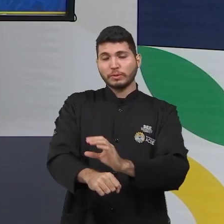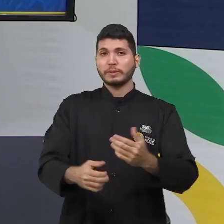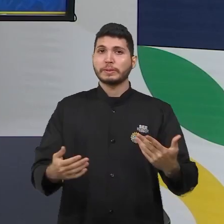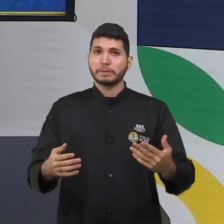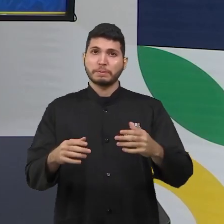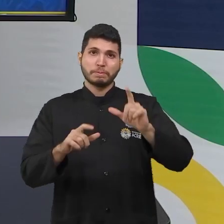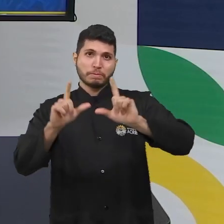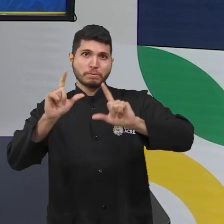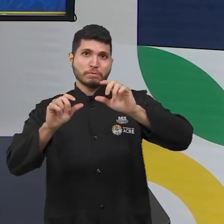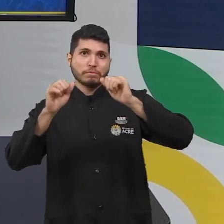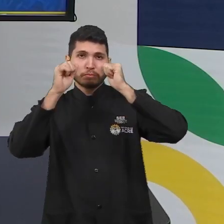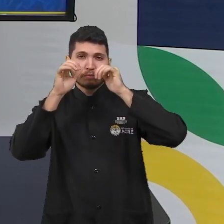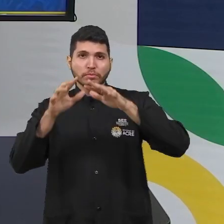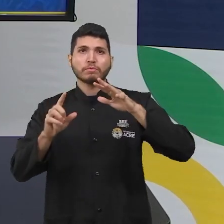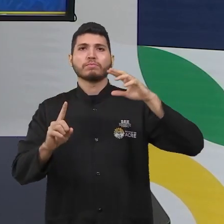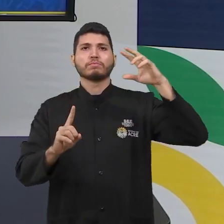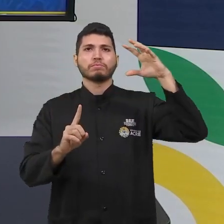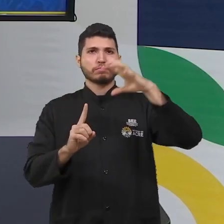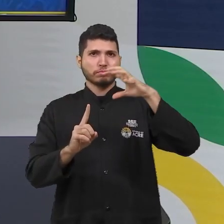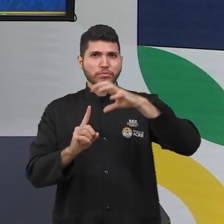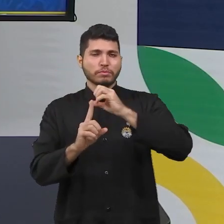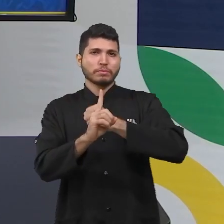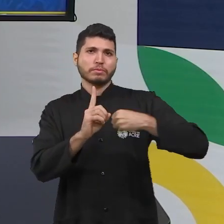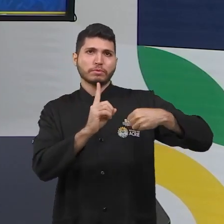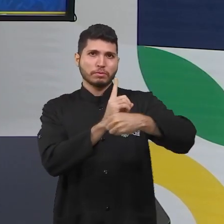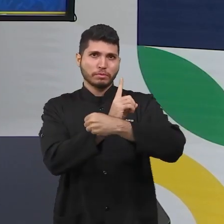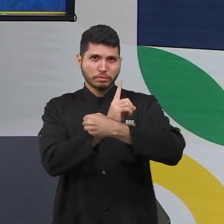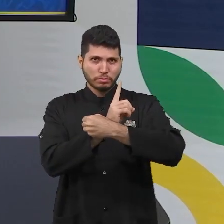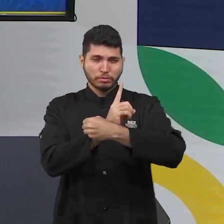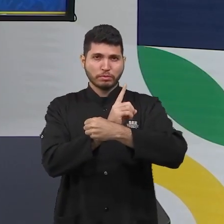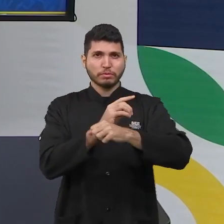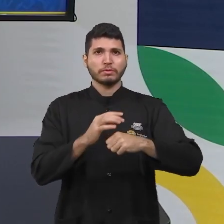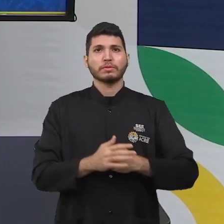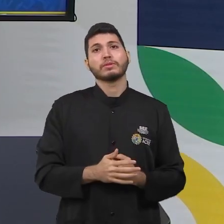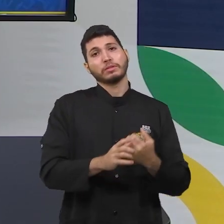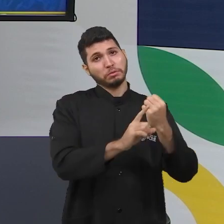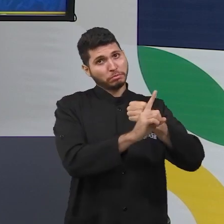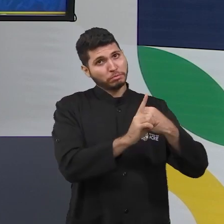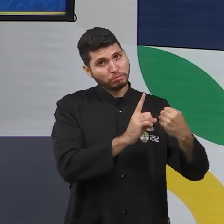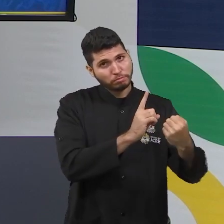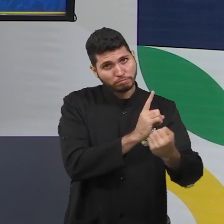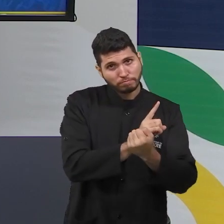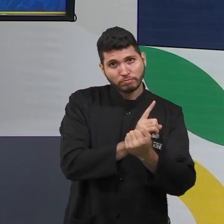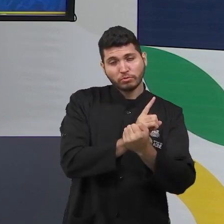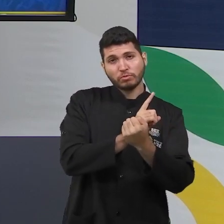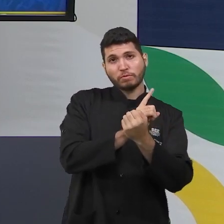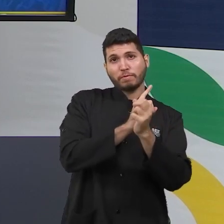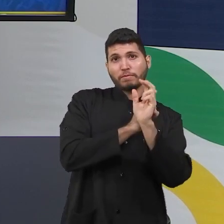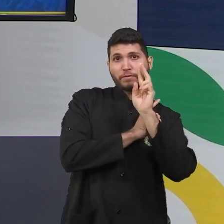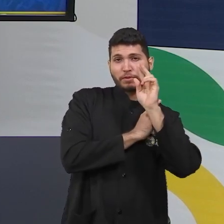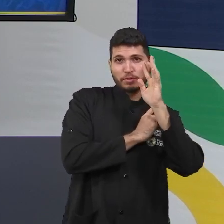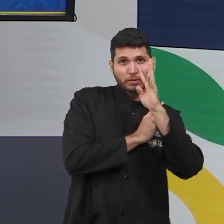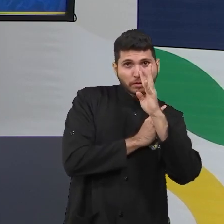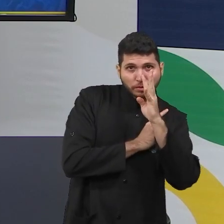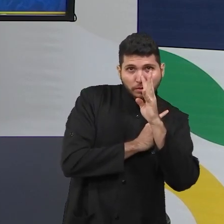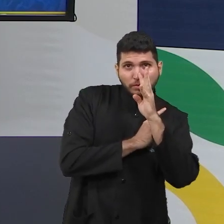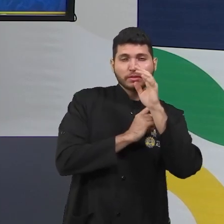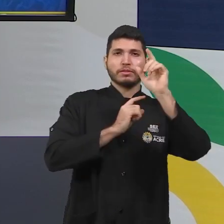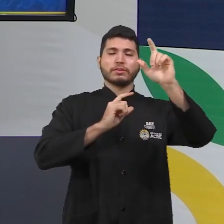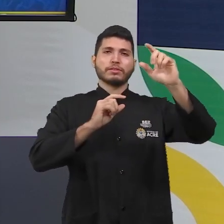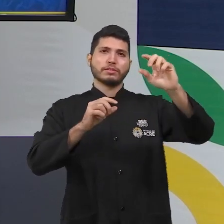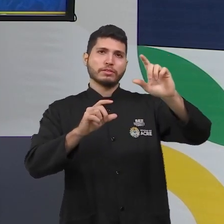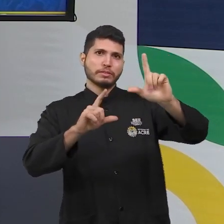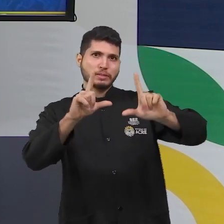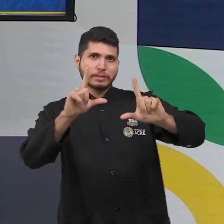grande influência na sociedade, assim como a sociedade também se olha na teledramaturgia e